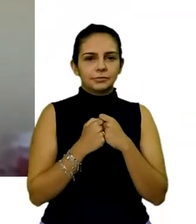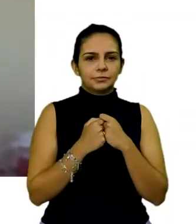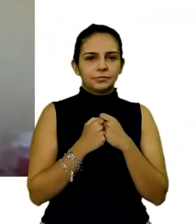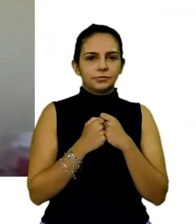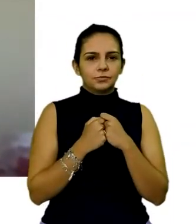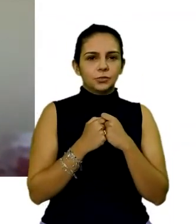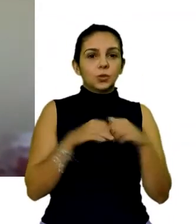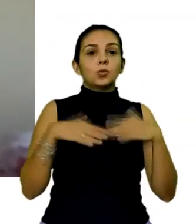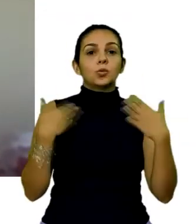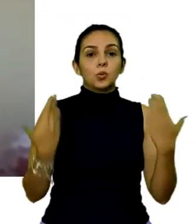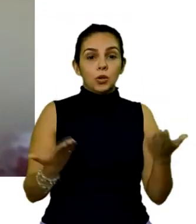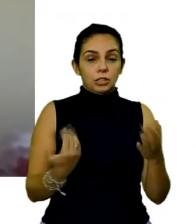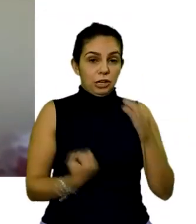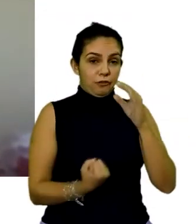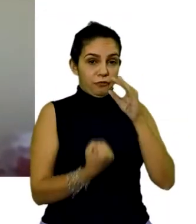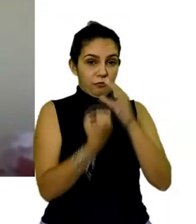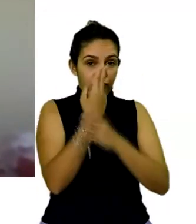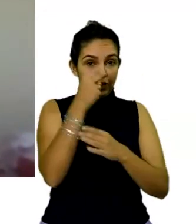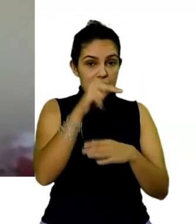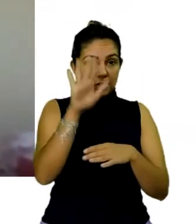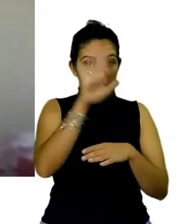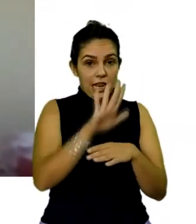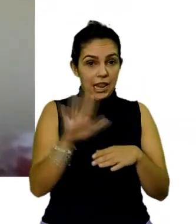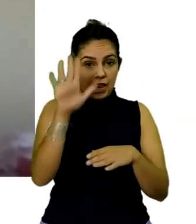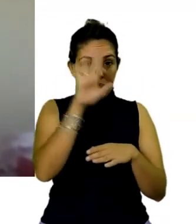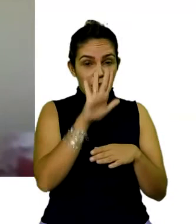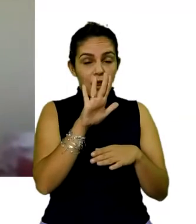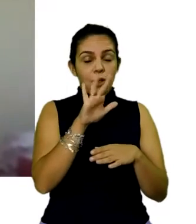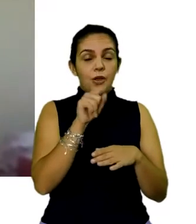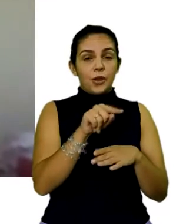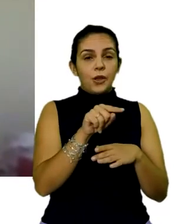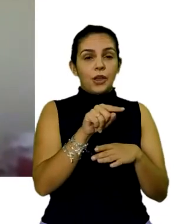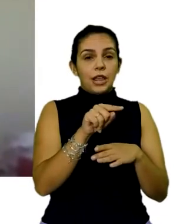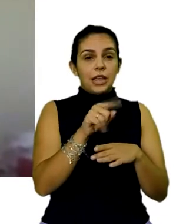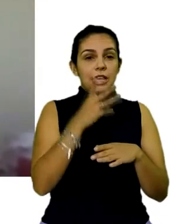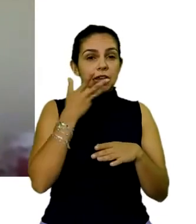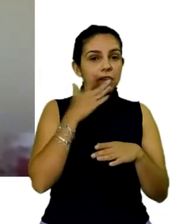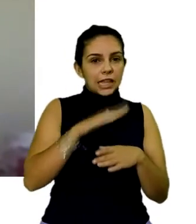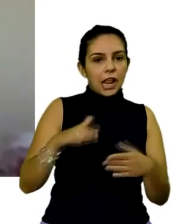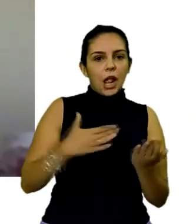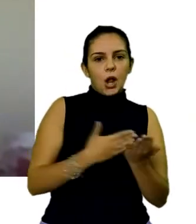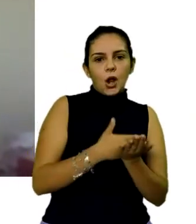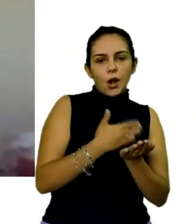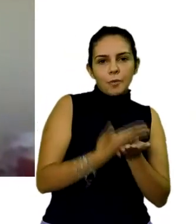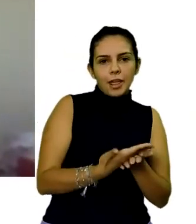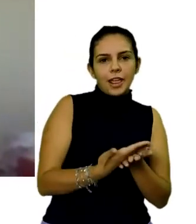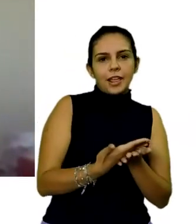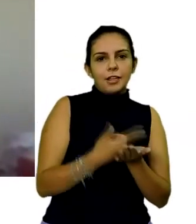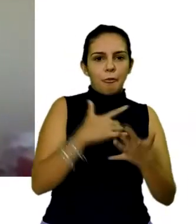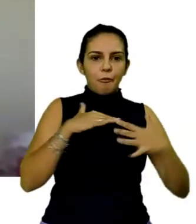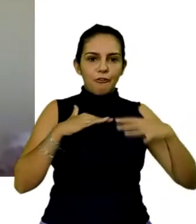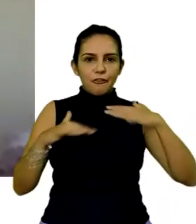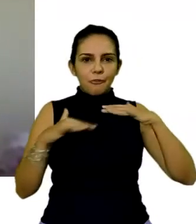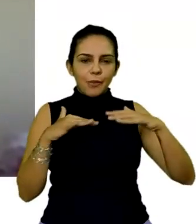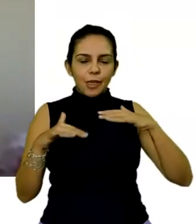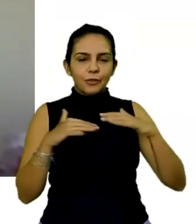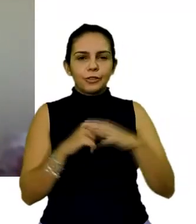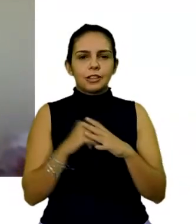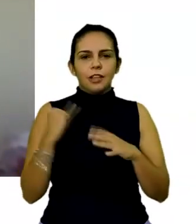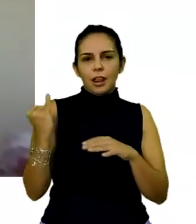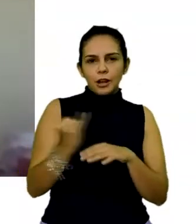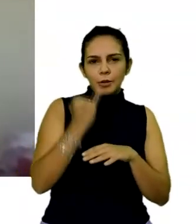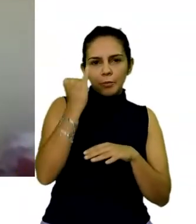havia, né? Então, quando a Fundação Nacional do Livro Infantil e Juvenil começa esse movimento